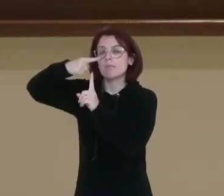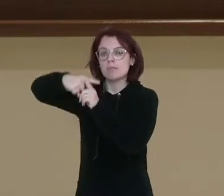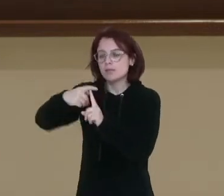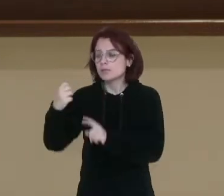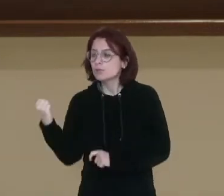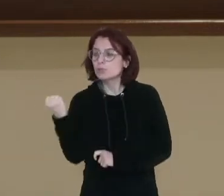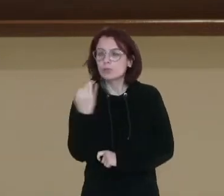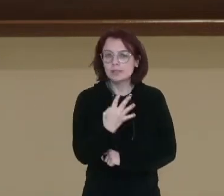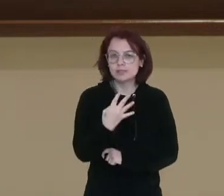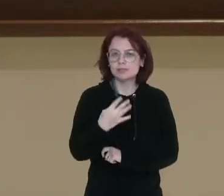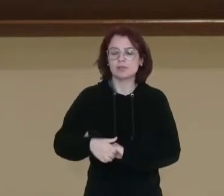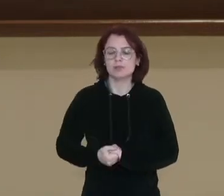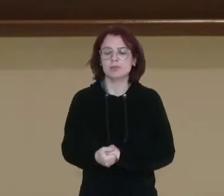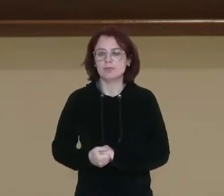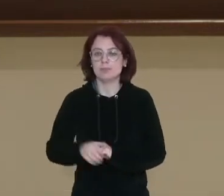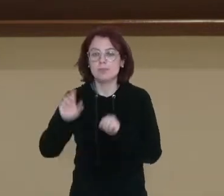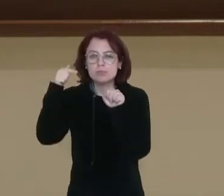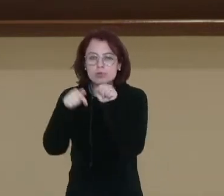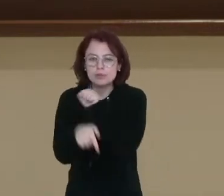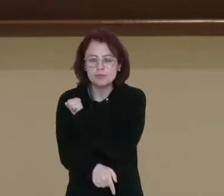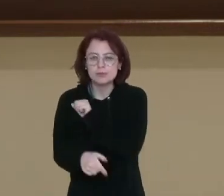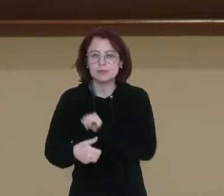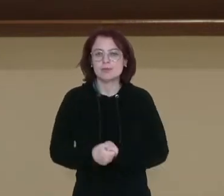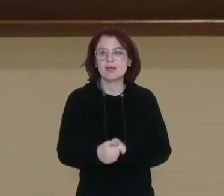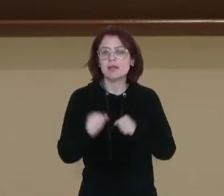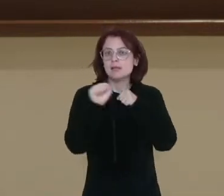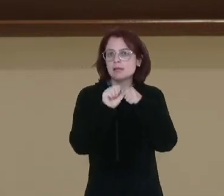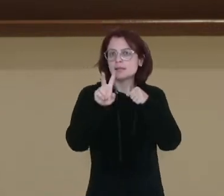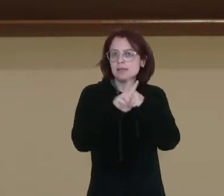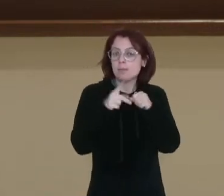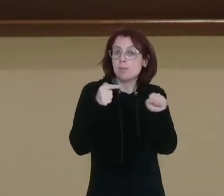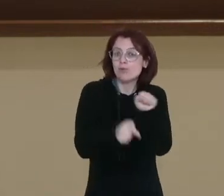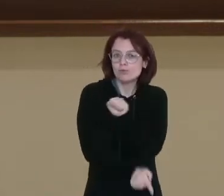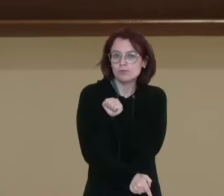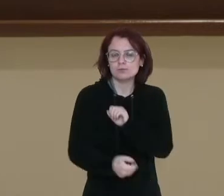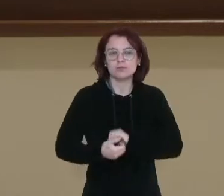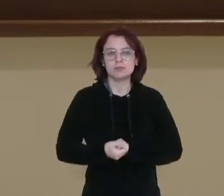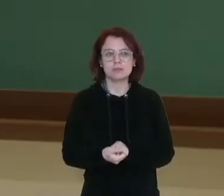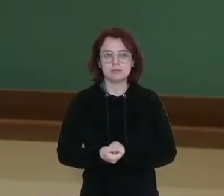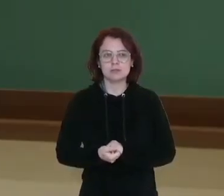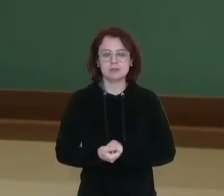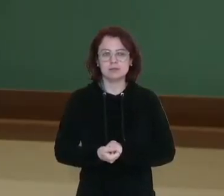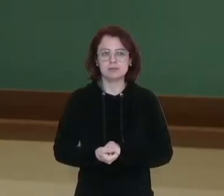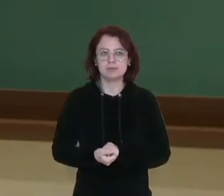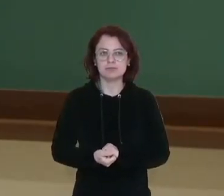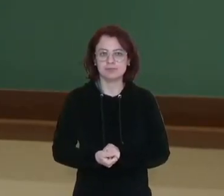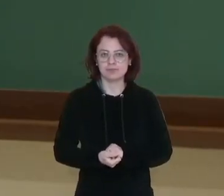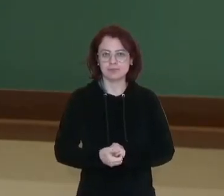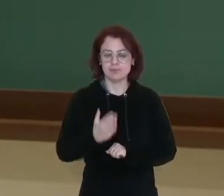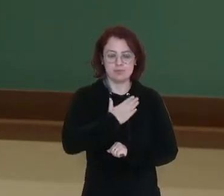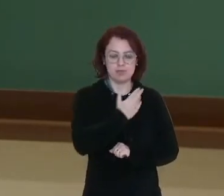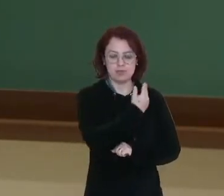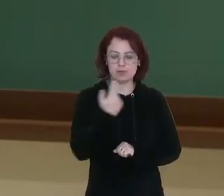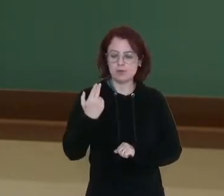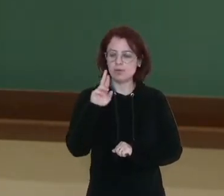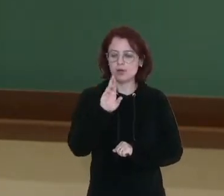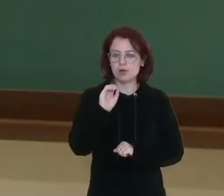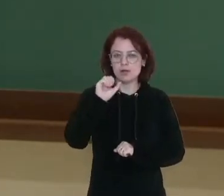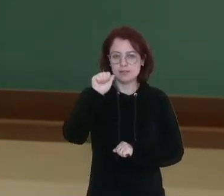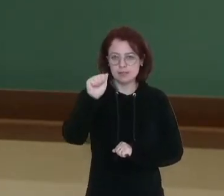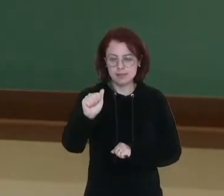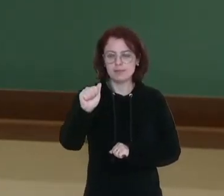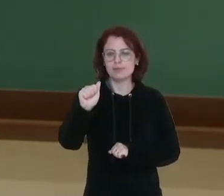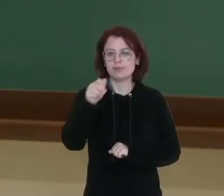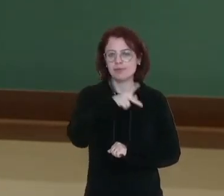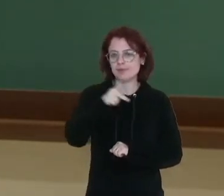quantificador, um intensificador, né? Um advérbio de intensidade, ok? Eu sou a professora Rosa Helena Bueno, estou